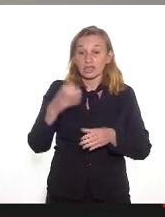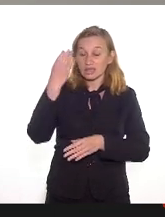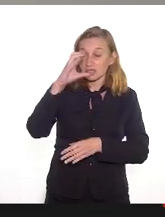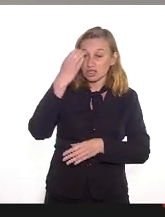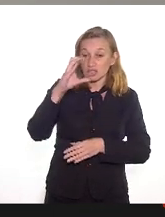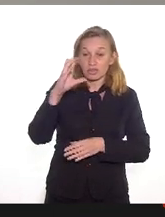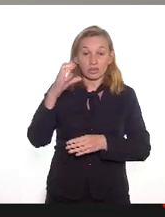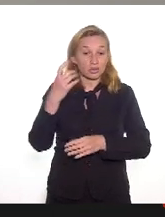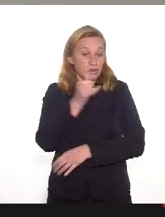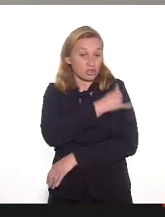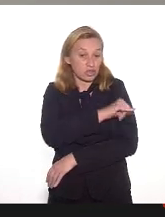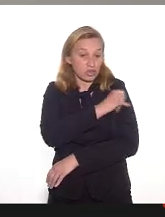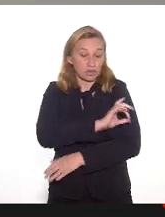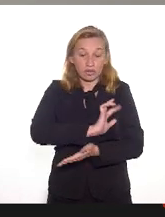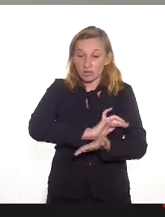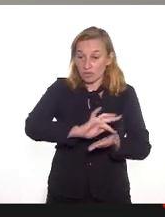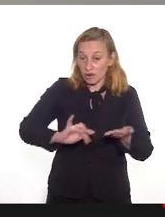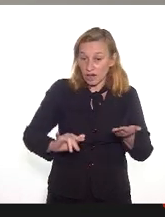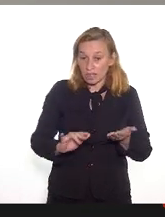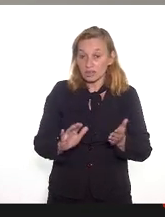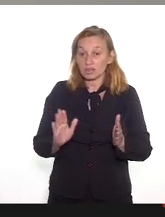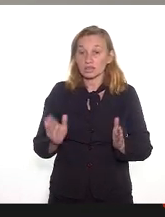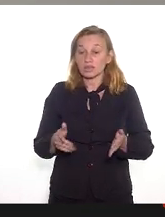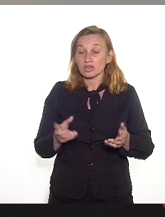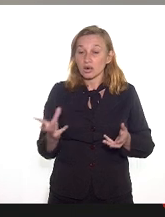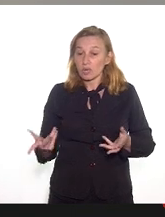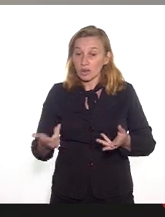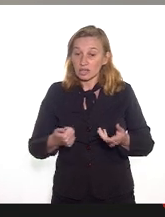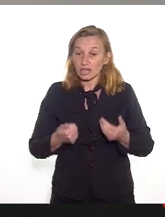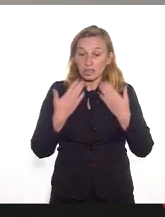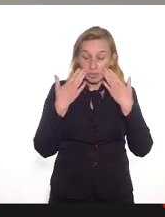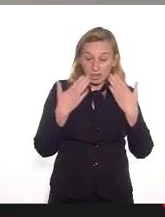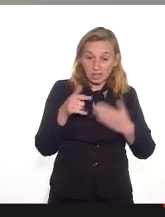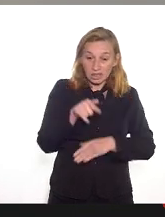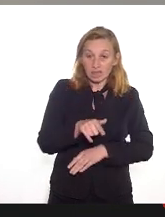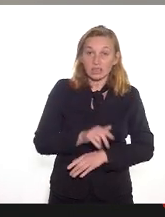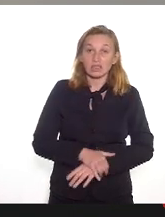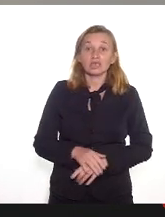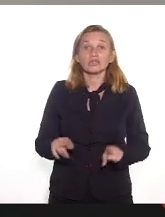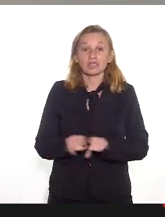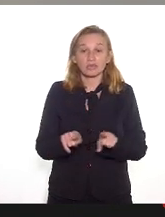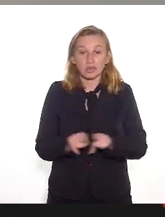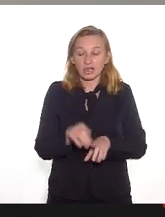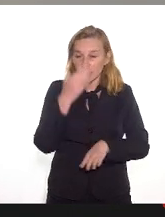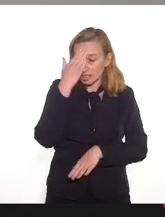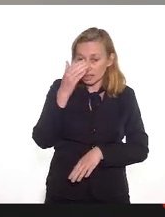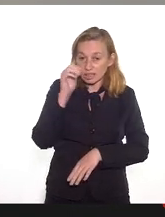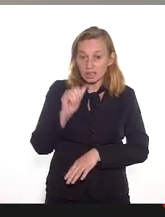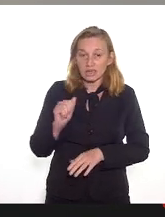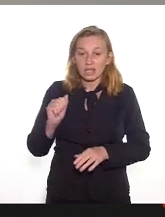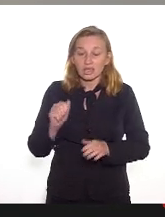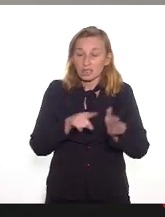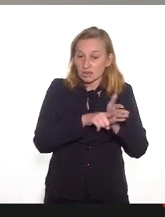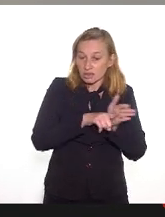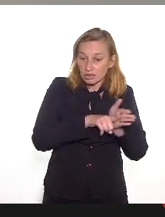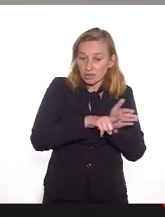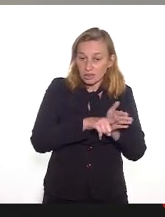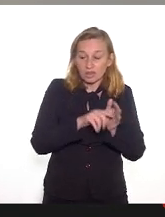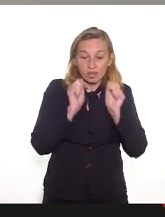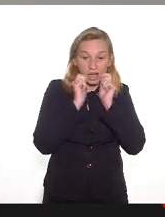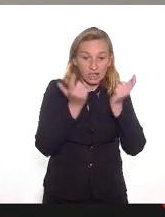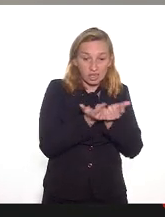Janeiro, através de vários quadros qualificados representando suas instituições, agradecer a assessoria fiscal da Alerj, enfim,